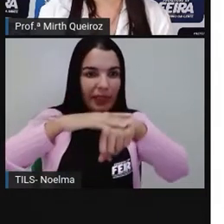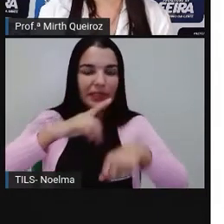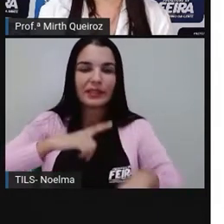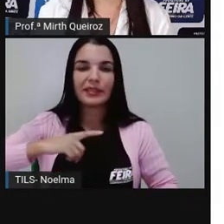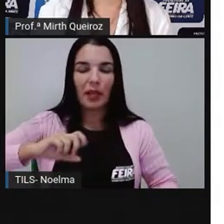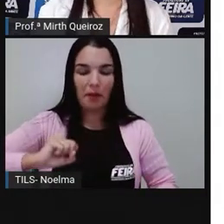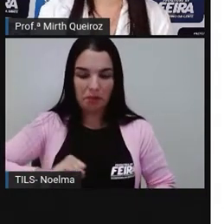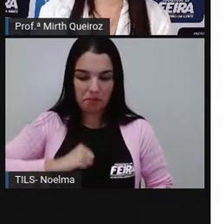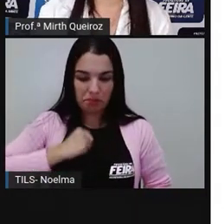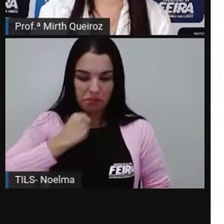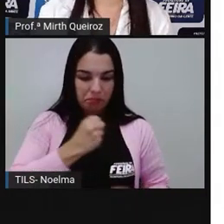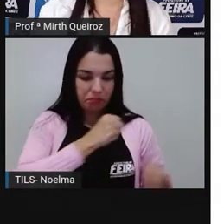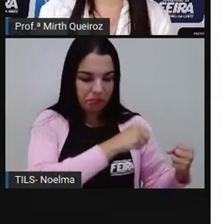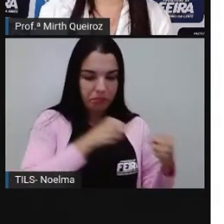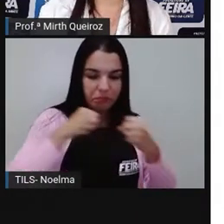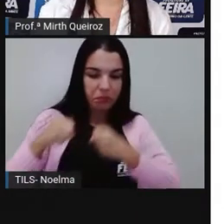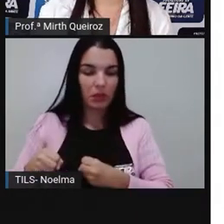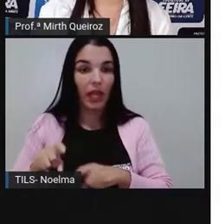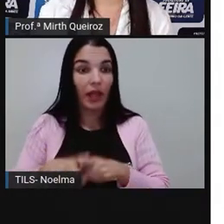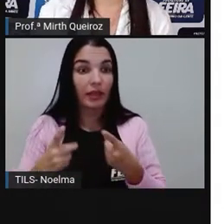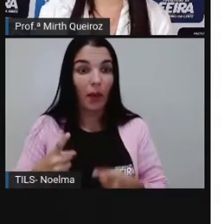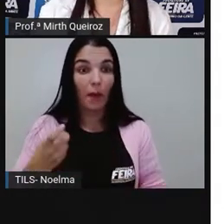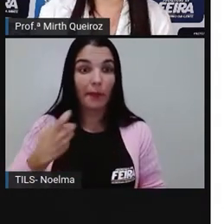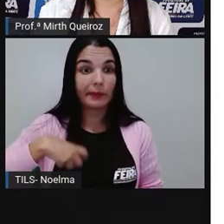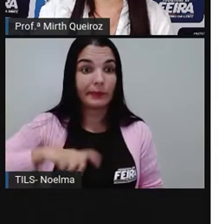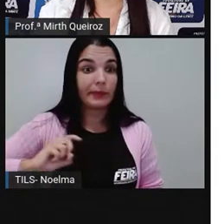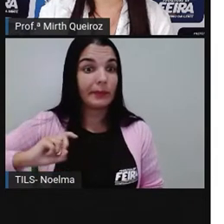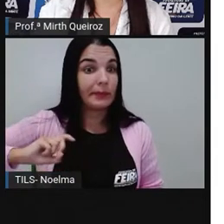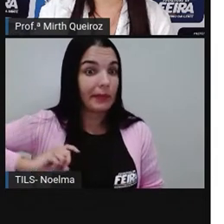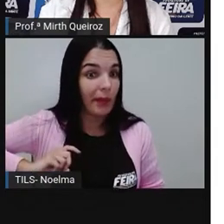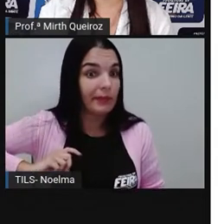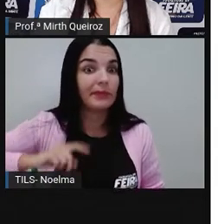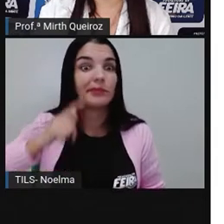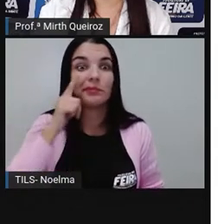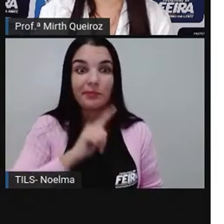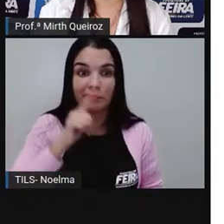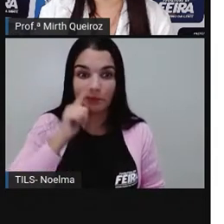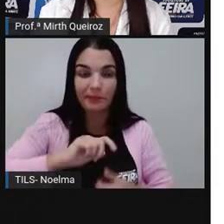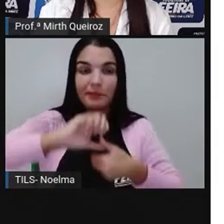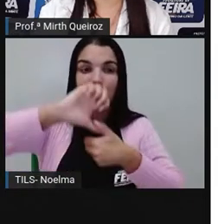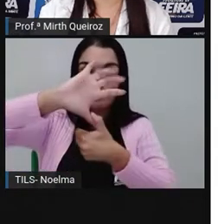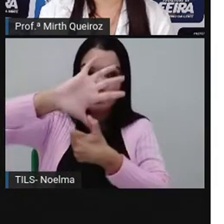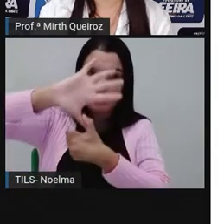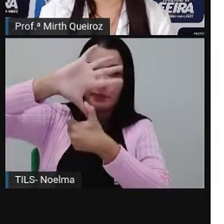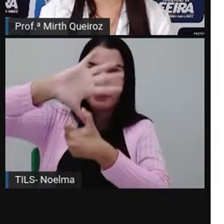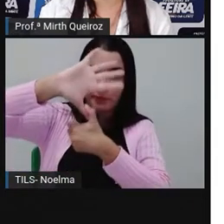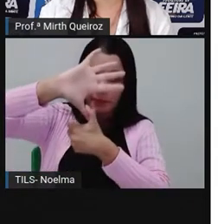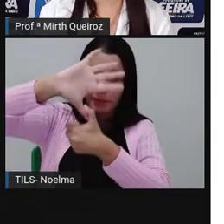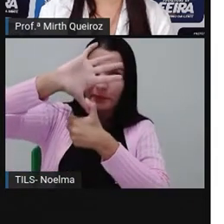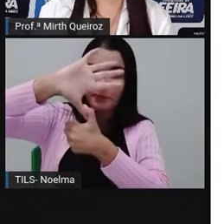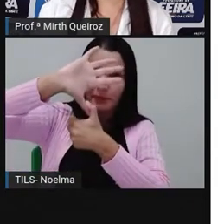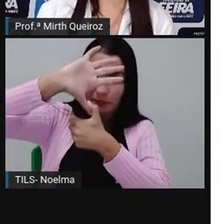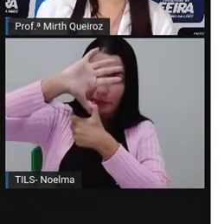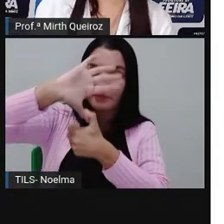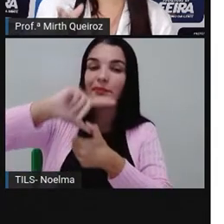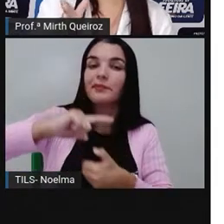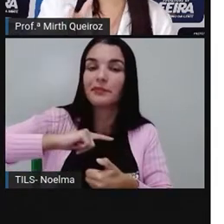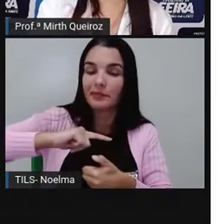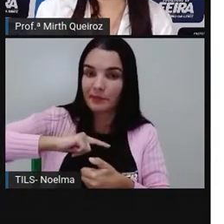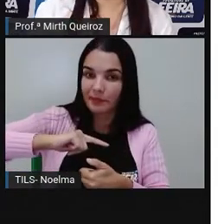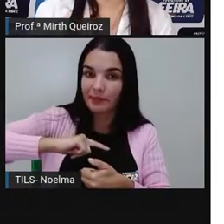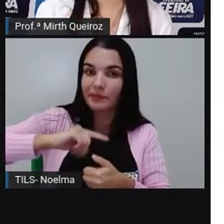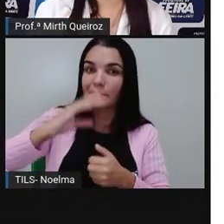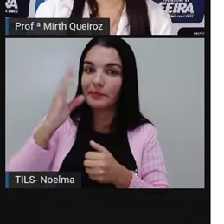E os espanhóis, eles tinham conseguido aí na América Espanhola, que era parte, inclusive,